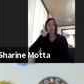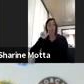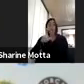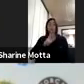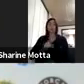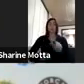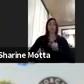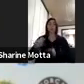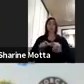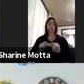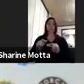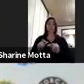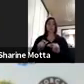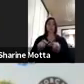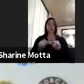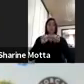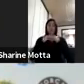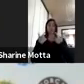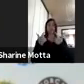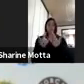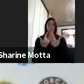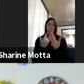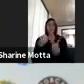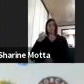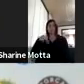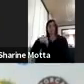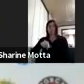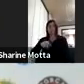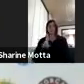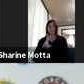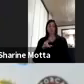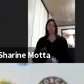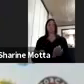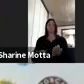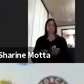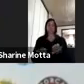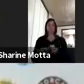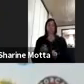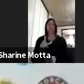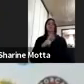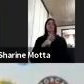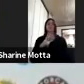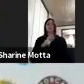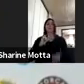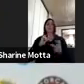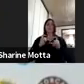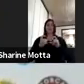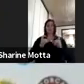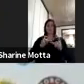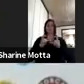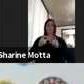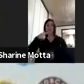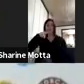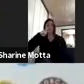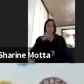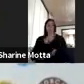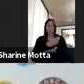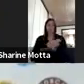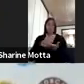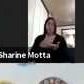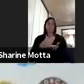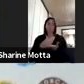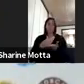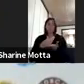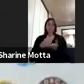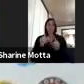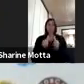a sessão da ONU, e tradicionalmente é o Brasil quem abre as sessões, né, as conferências da ONU, e ontem foi o presidente Jair